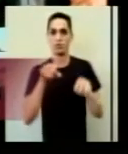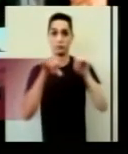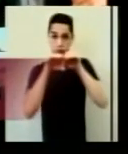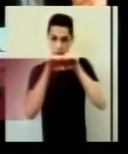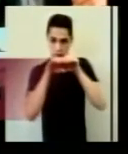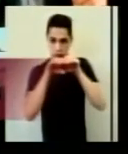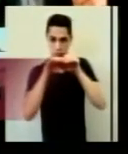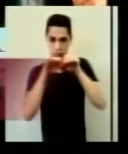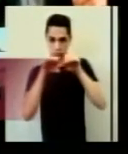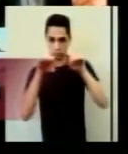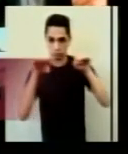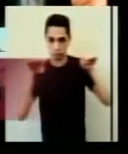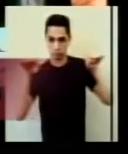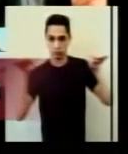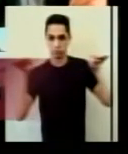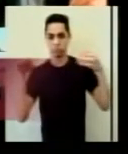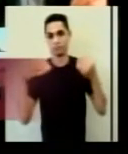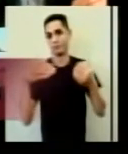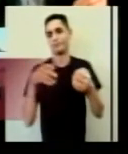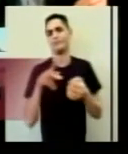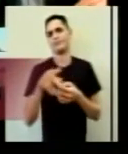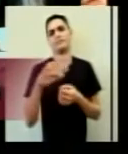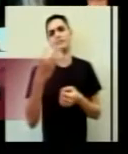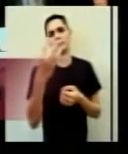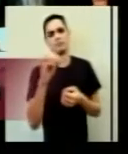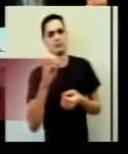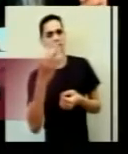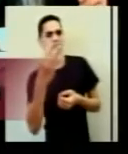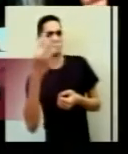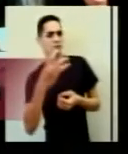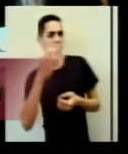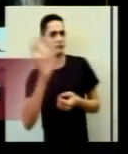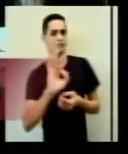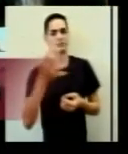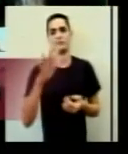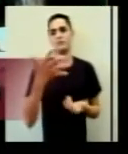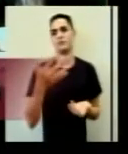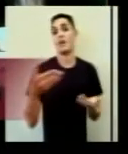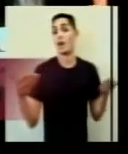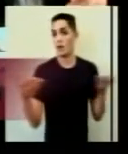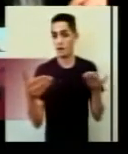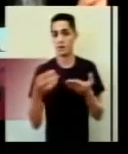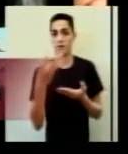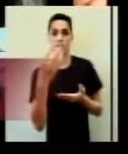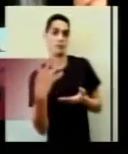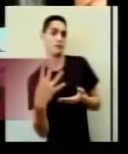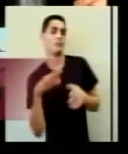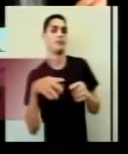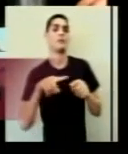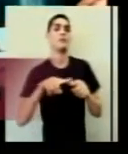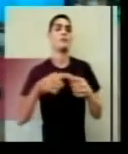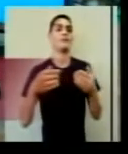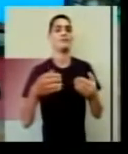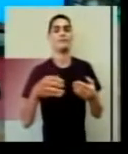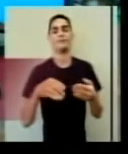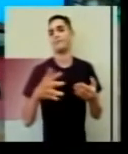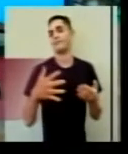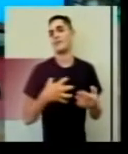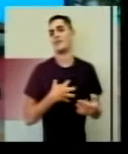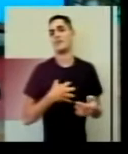mostrado arrefecimento, né? Ela se mantém num platô sempre entre